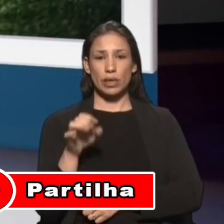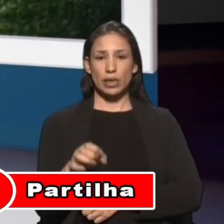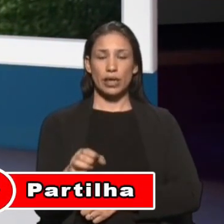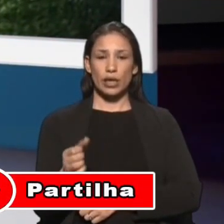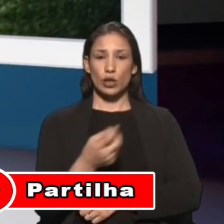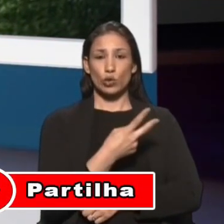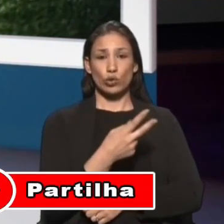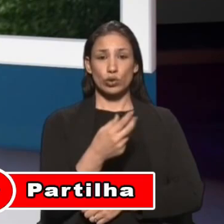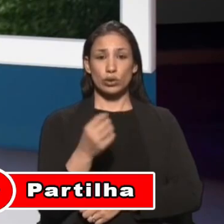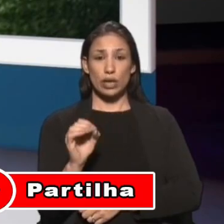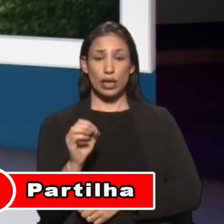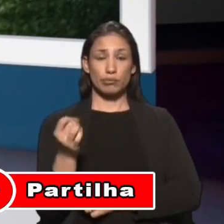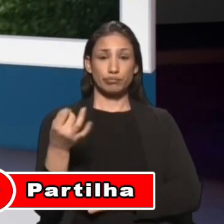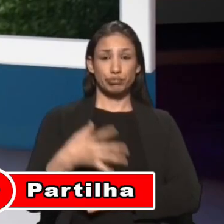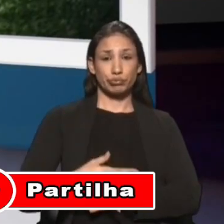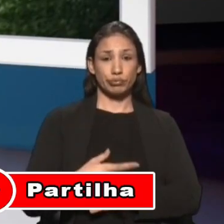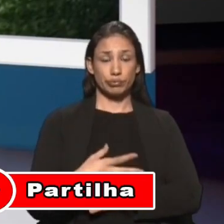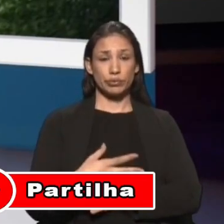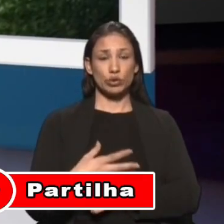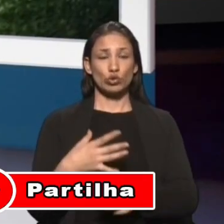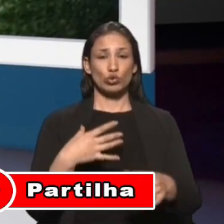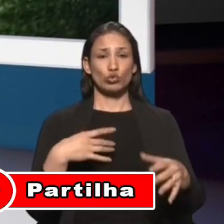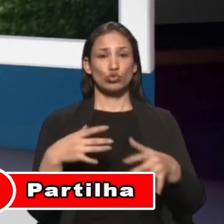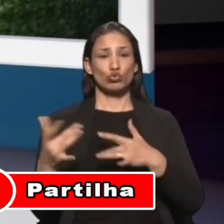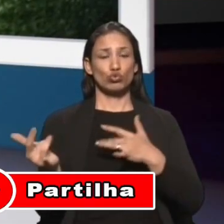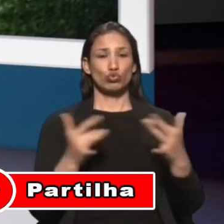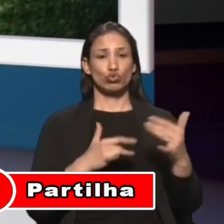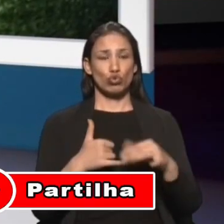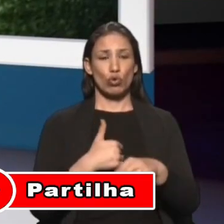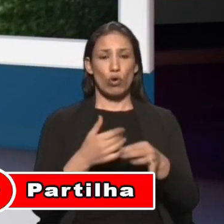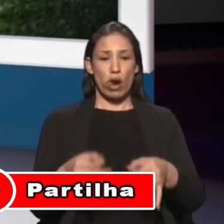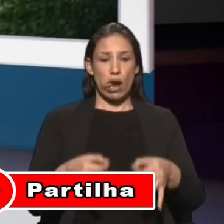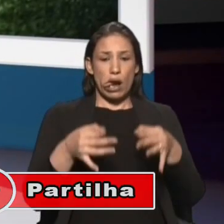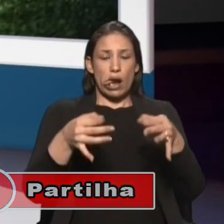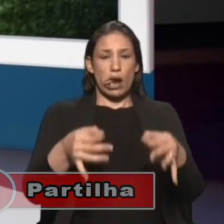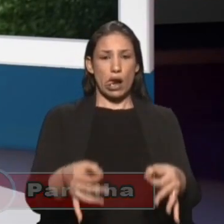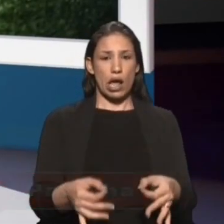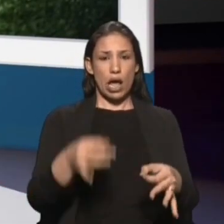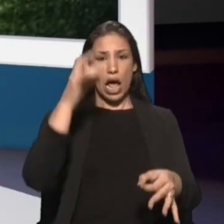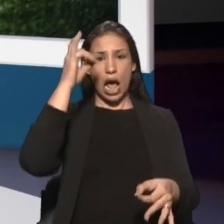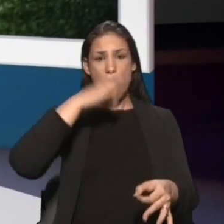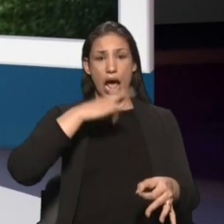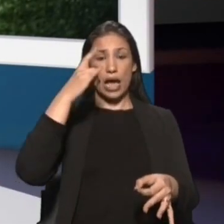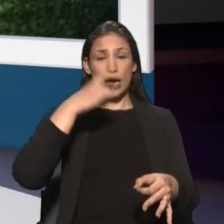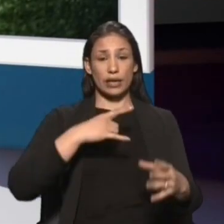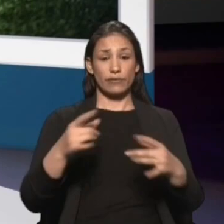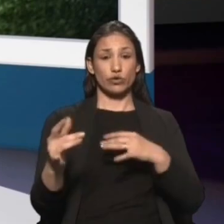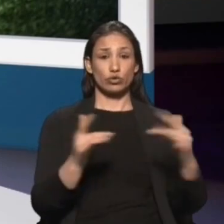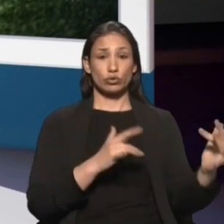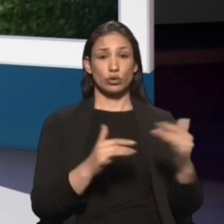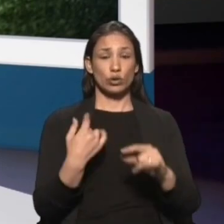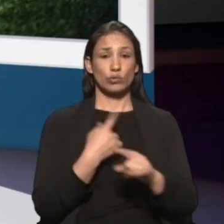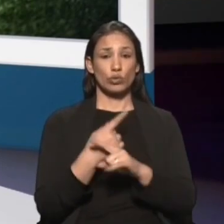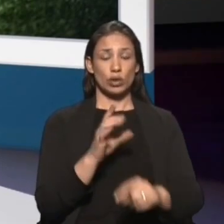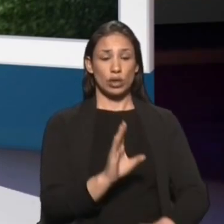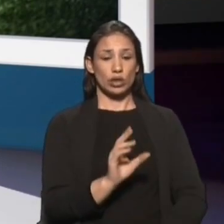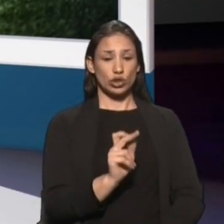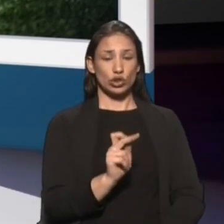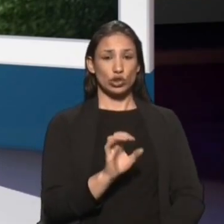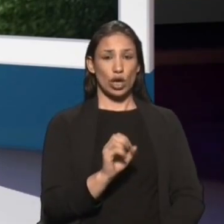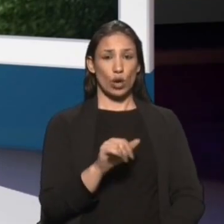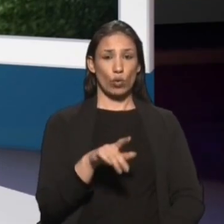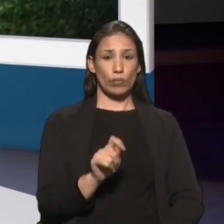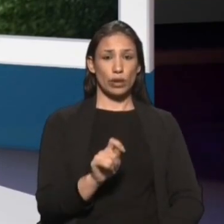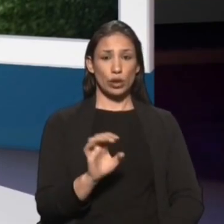do Campeonato de Futebol dos Açores. A partida realizou-se nos Arrifes devido à interdição do campo Jacmo Correia em